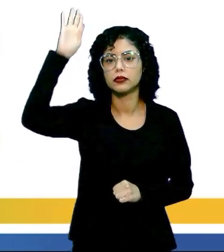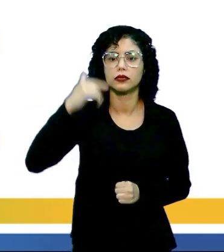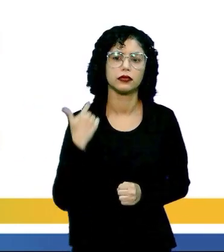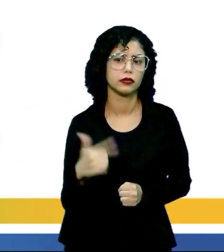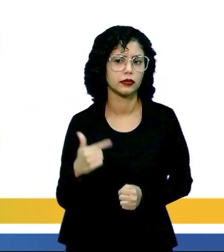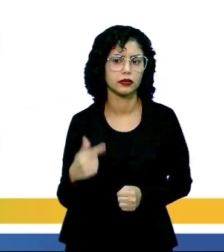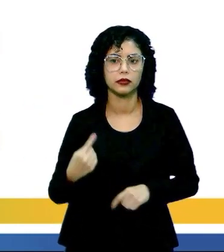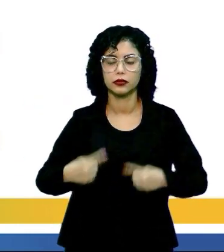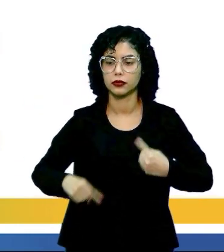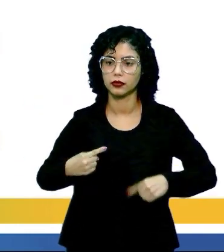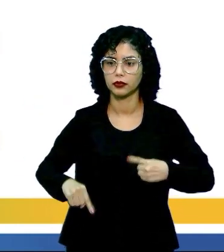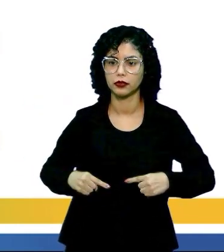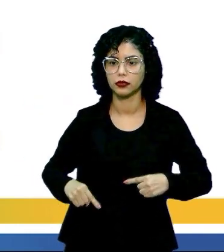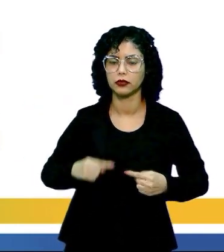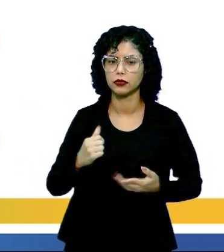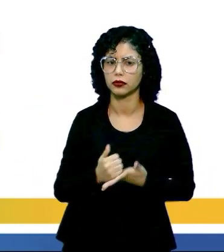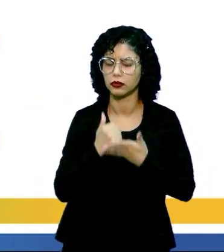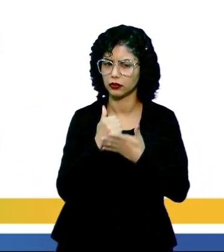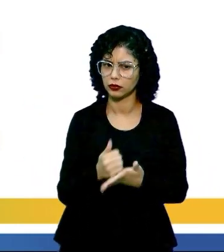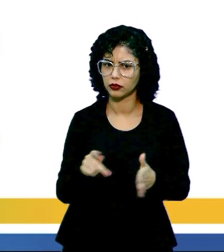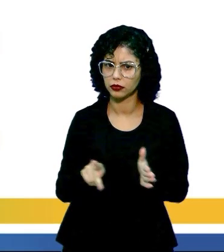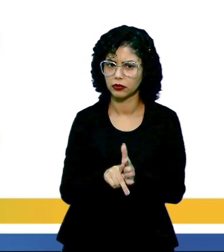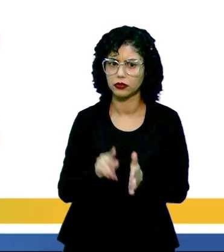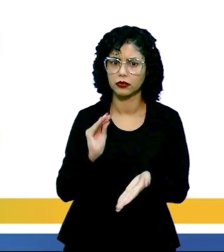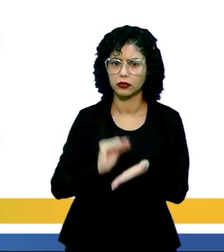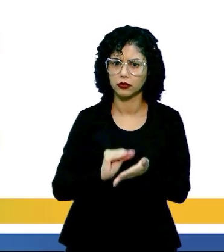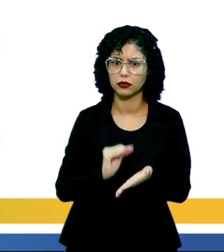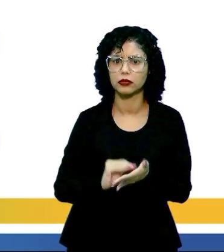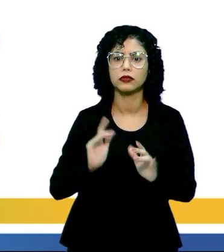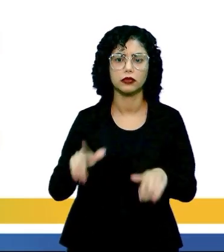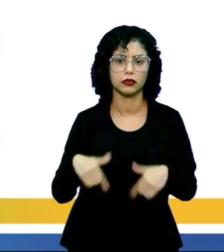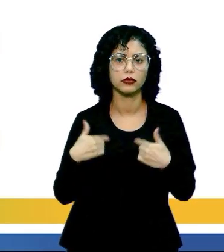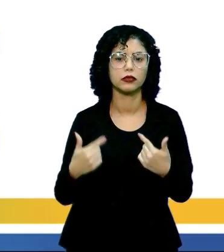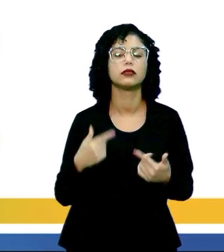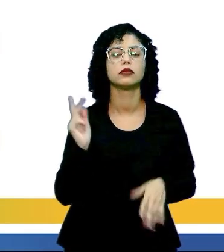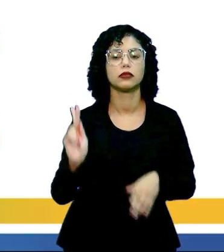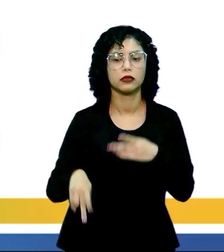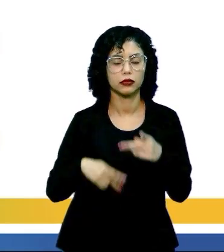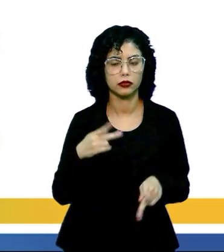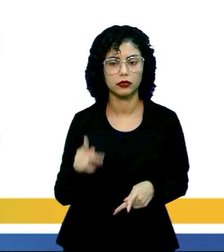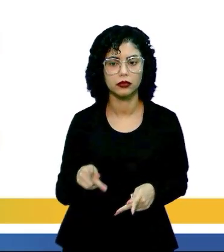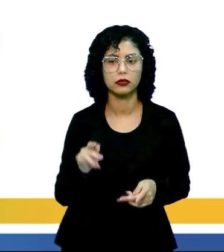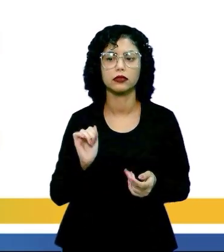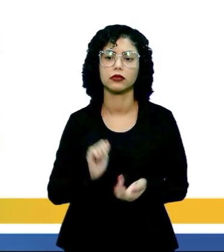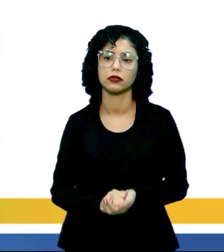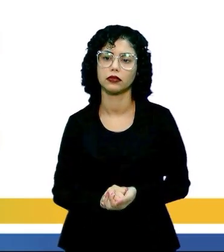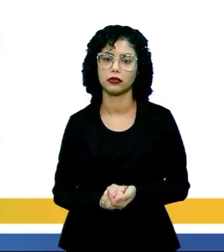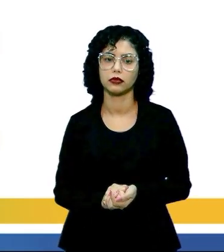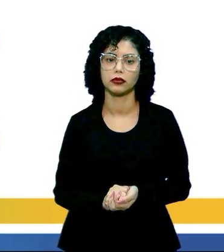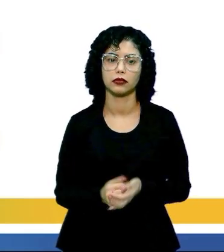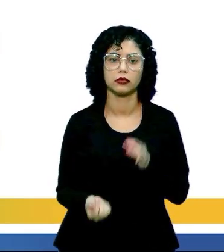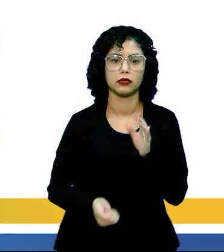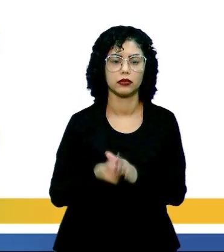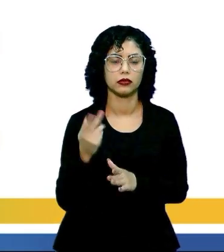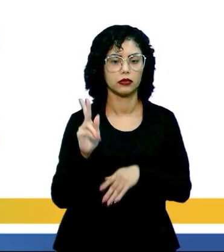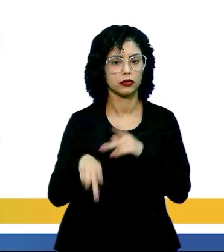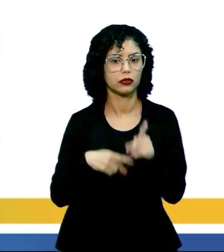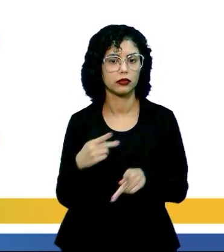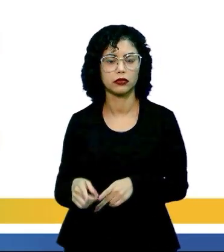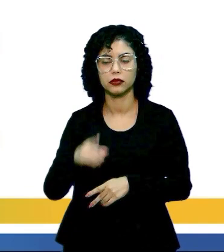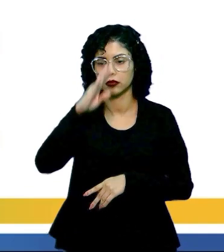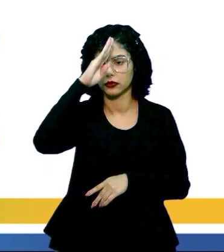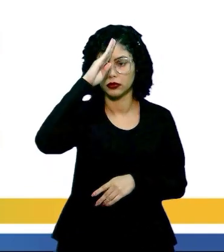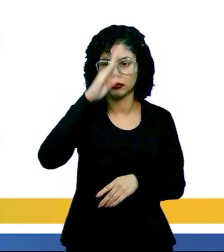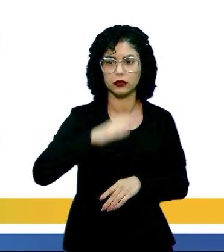Romana não tinha papel político ativo, exceto como defensor da participação do povo, devido